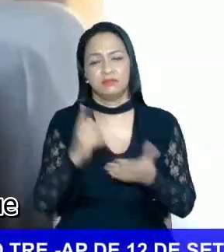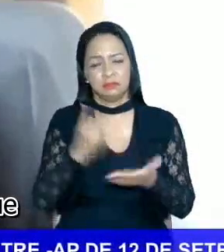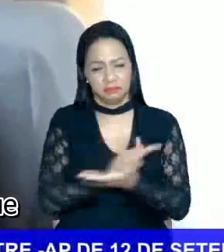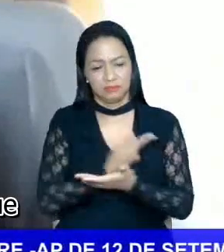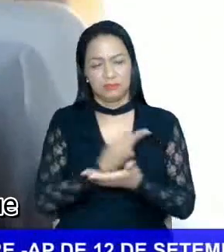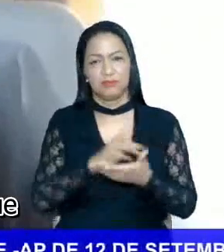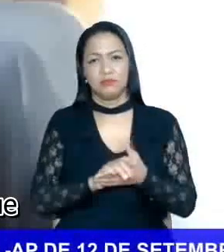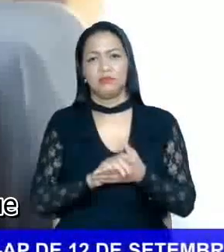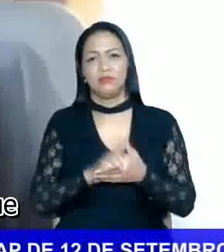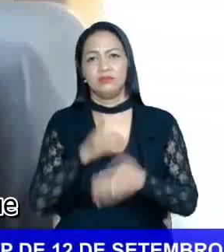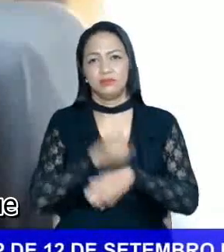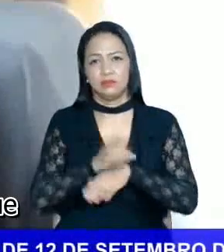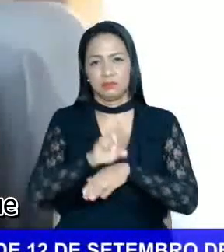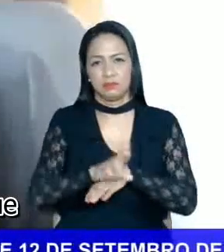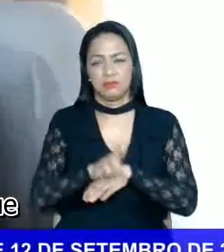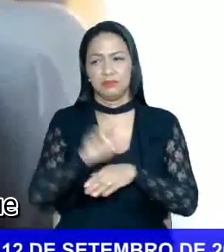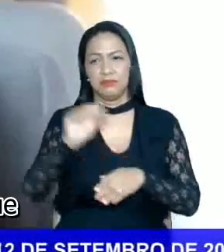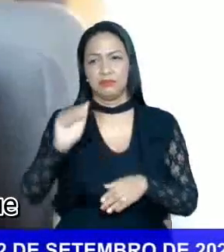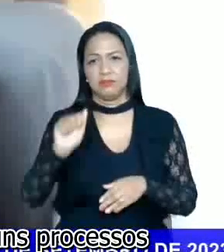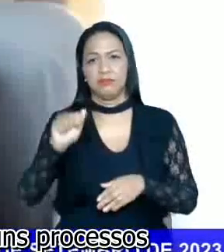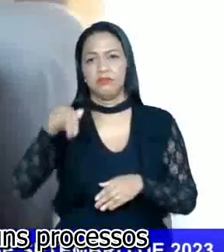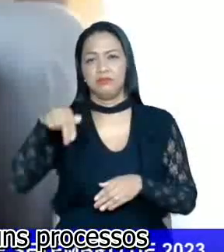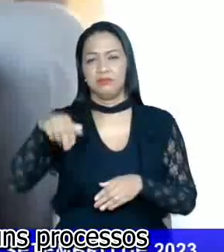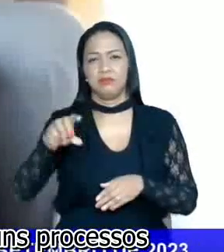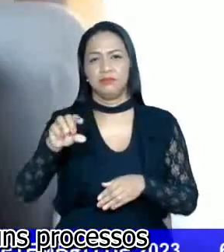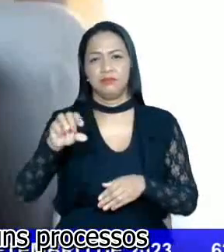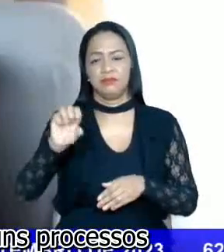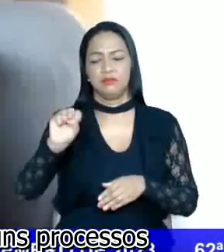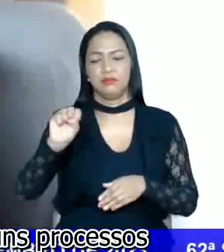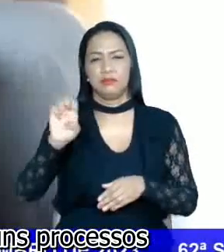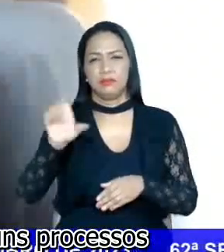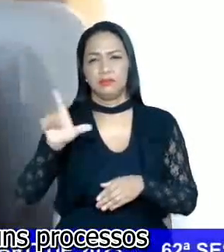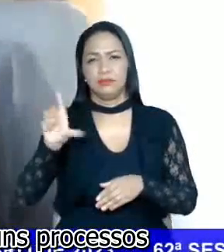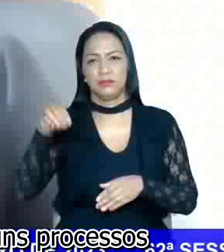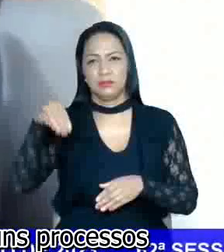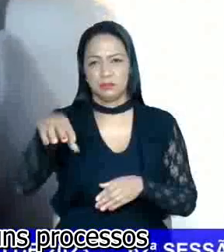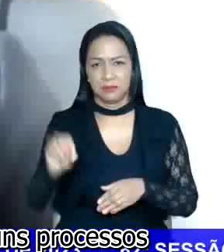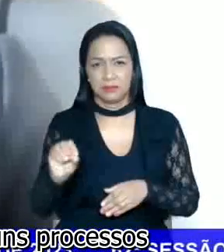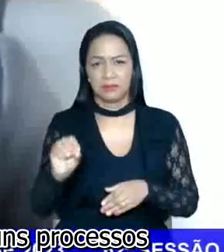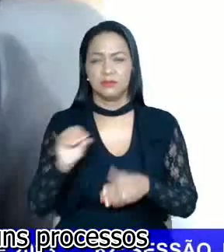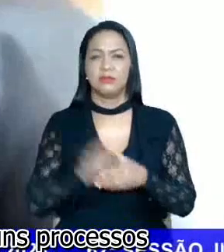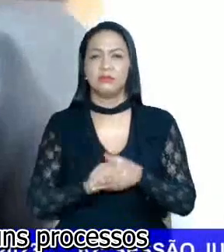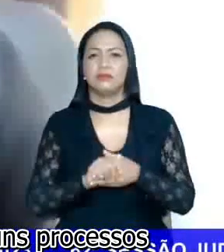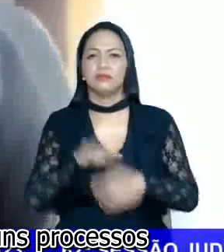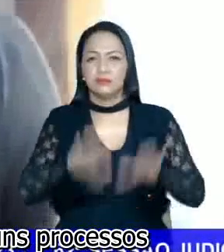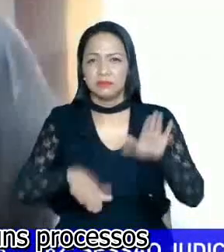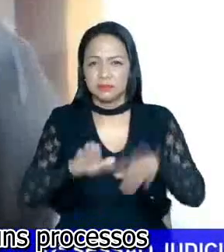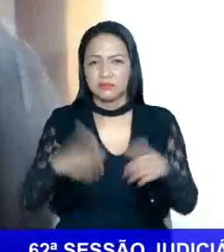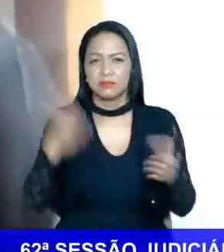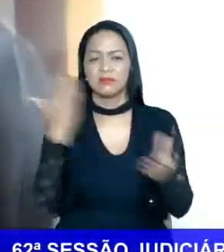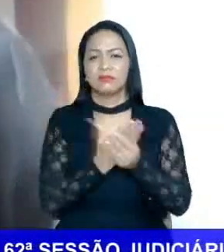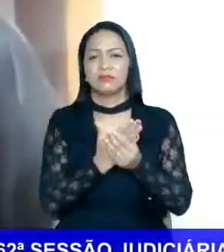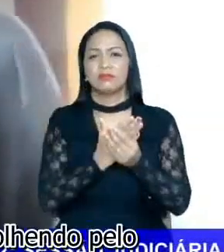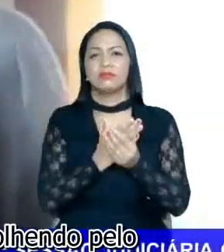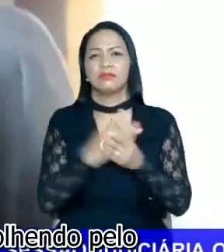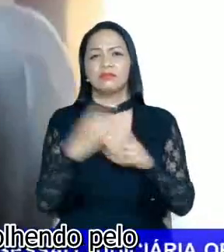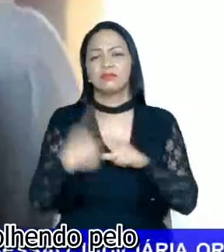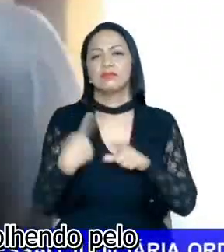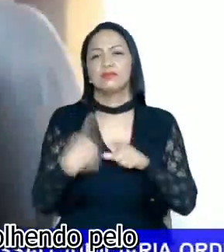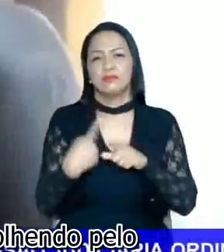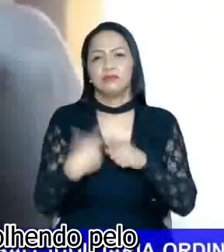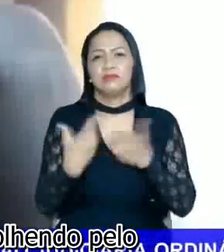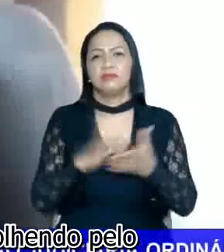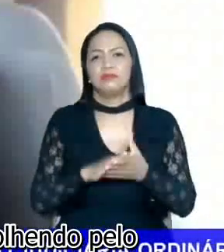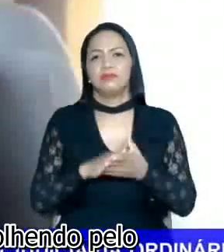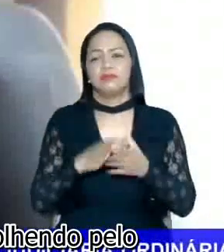acontecendo aquilo que o doutor Anselmo até nos alertou ontem. Ou seja, a gente dá uma elastecida, às vezes, em alguns processos, por conta